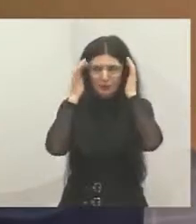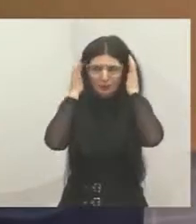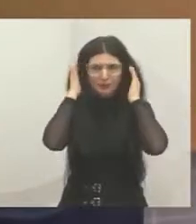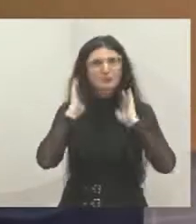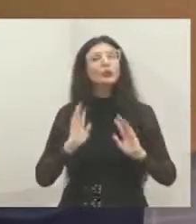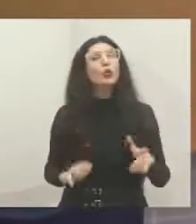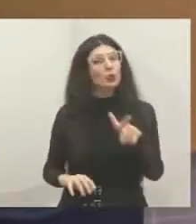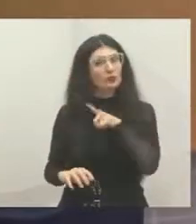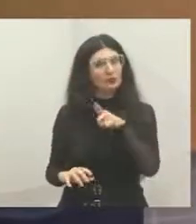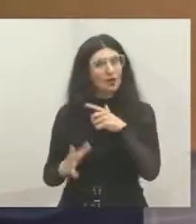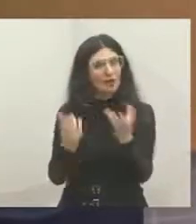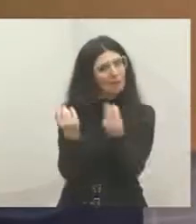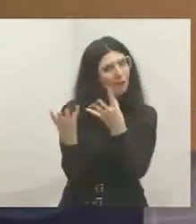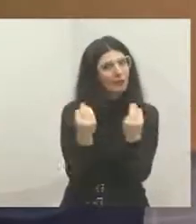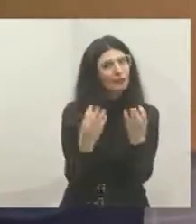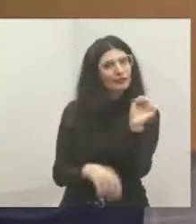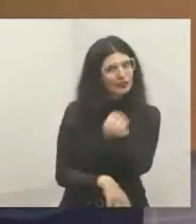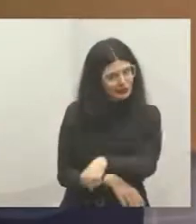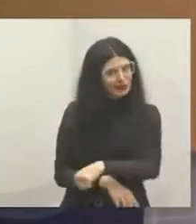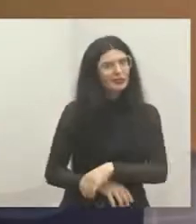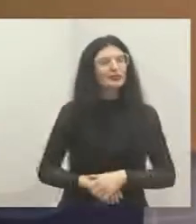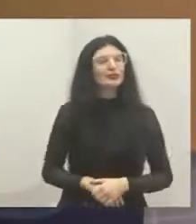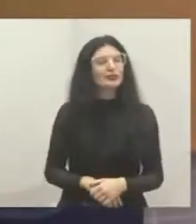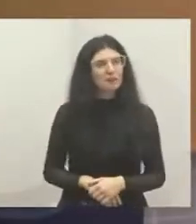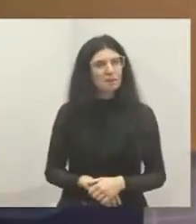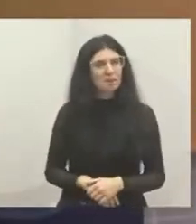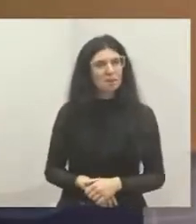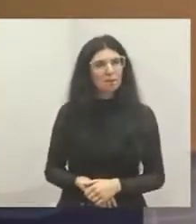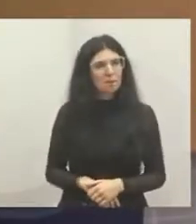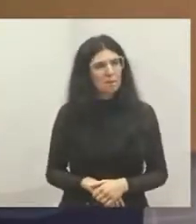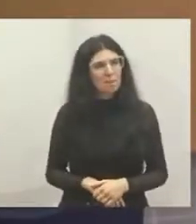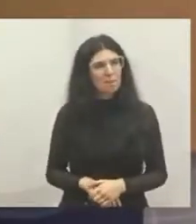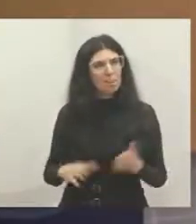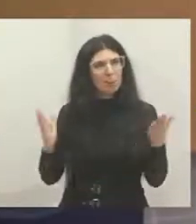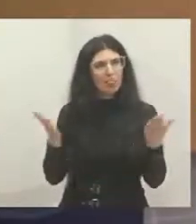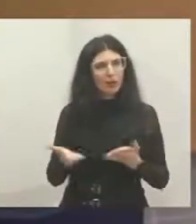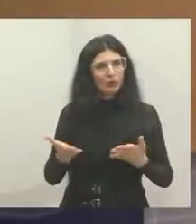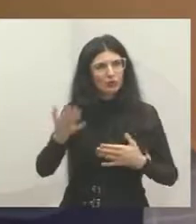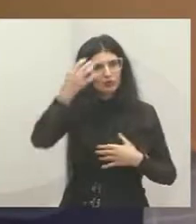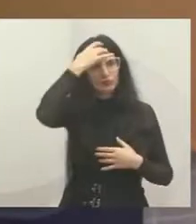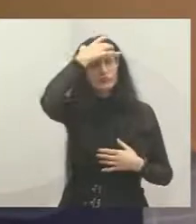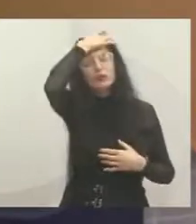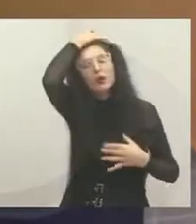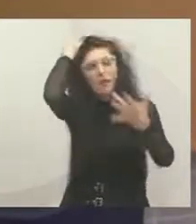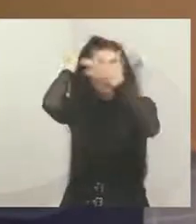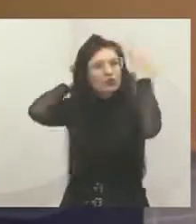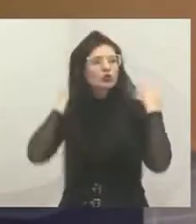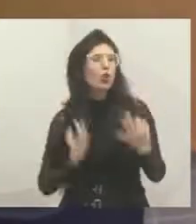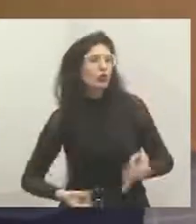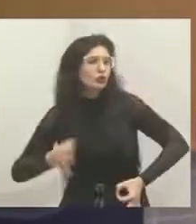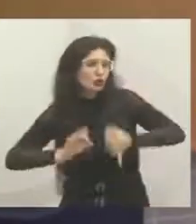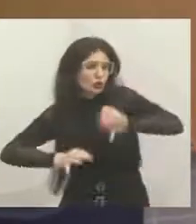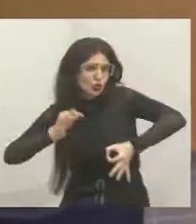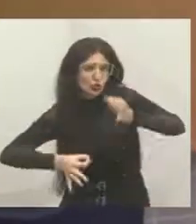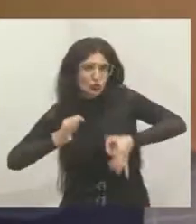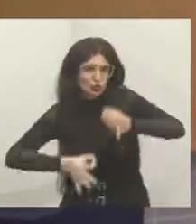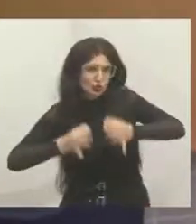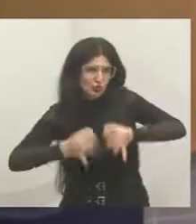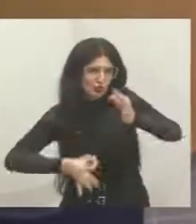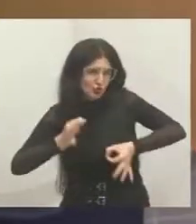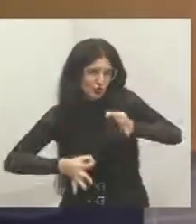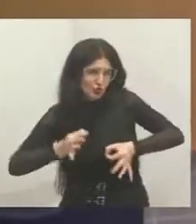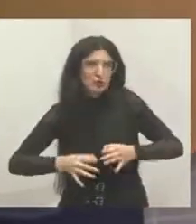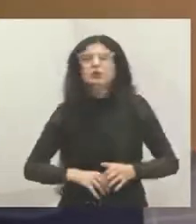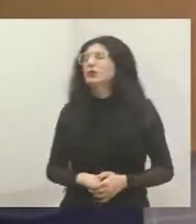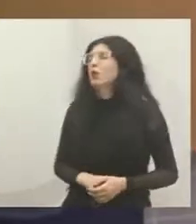que temos bastante aqui, sim, é uma coisa pertinente à situação que ocorre hoje, são serviços de pessoas jurídicas, né, que você atende